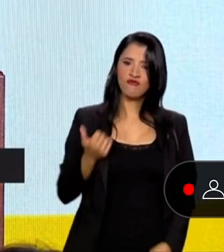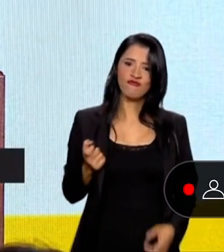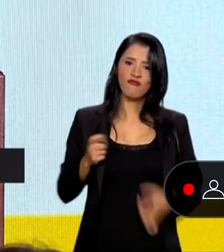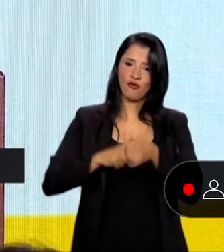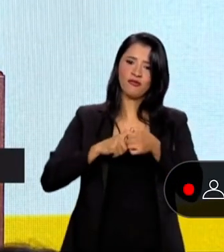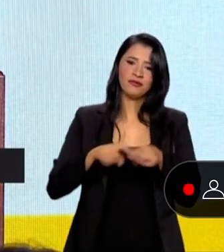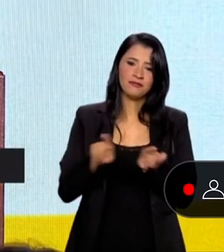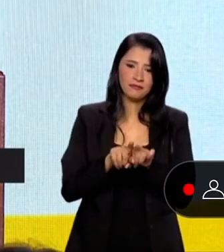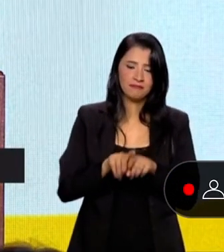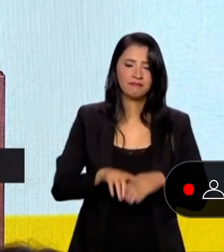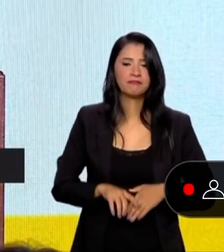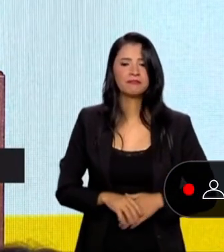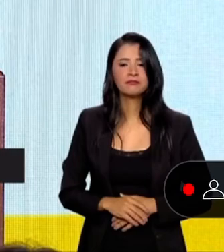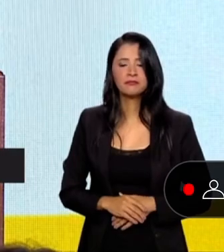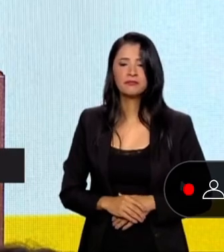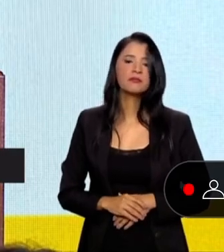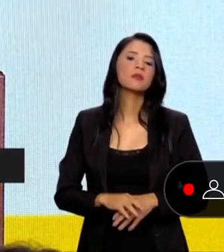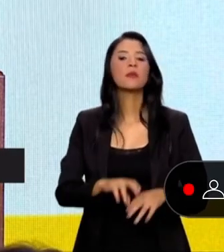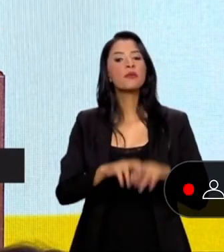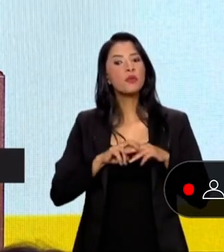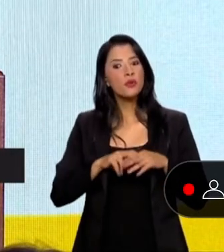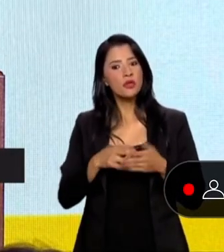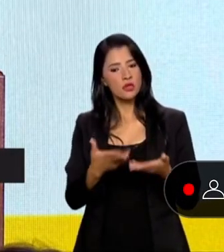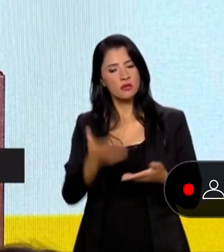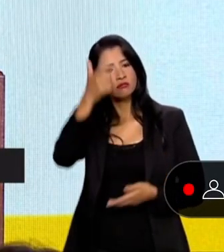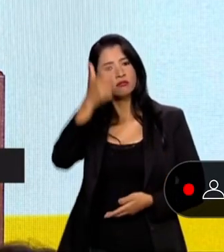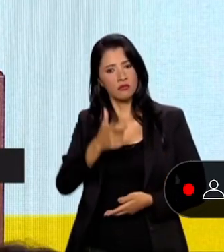humano. Por isso, gente,